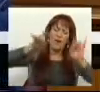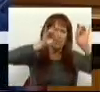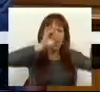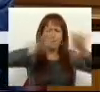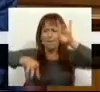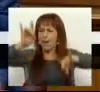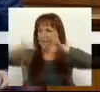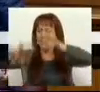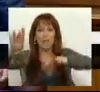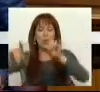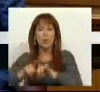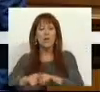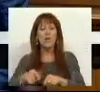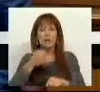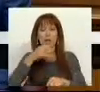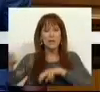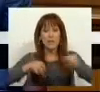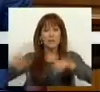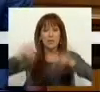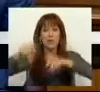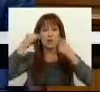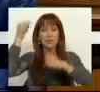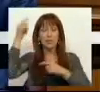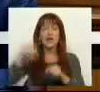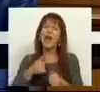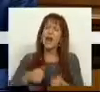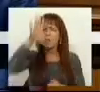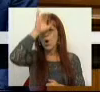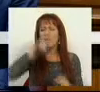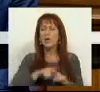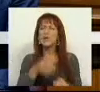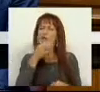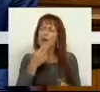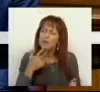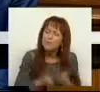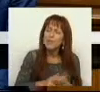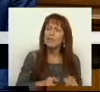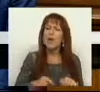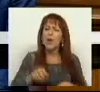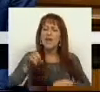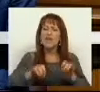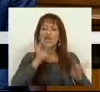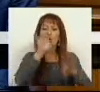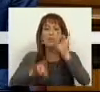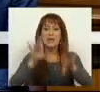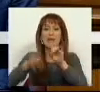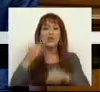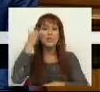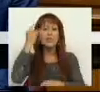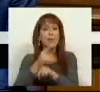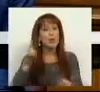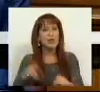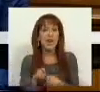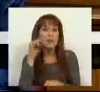despedimento. E, em vez de falar de mobilidade especial, seria melhor que o Governo falasse de despedimento especial. E é especial porque o